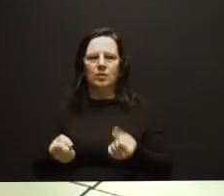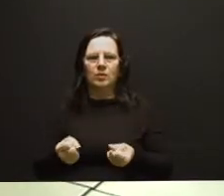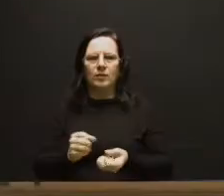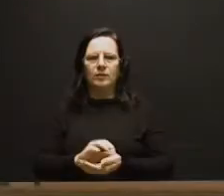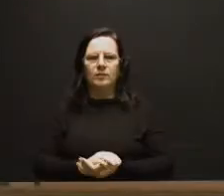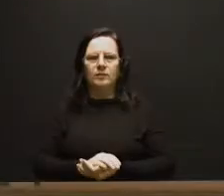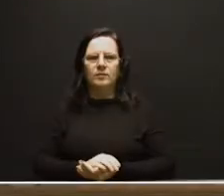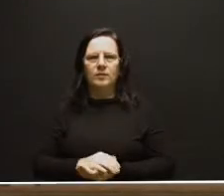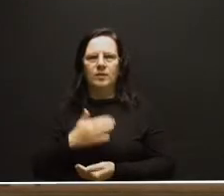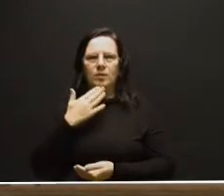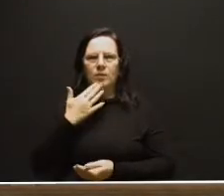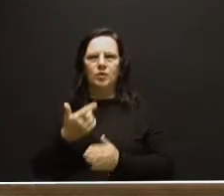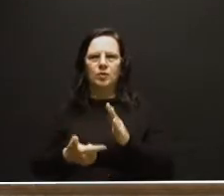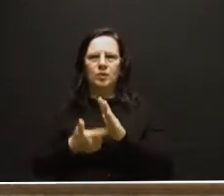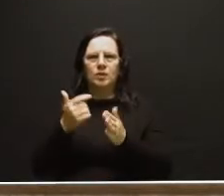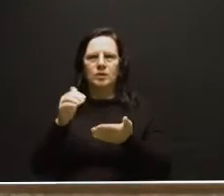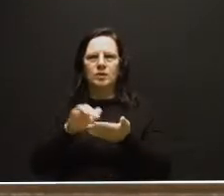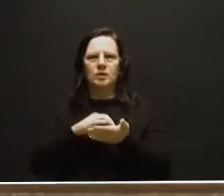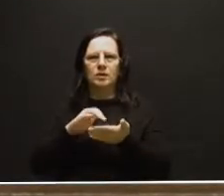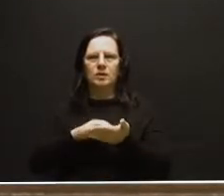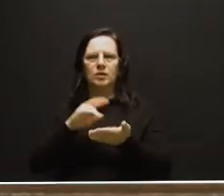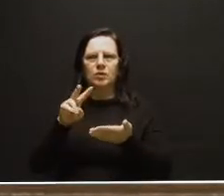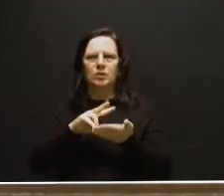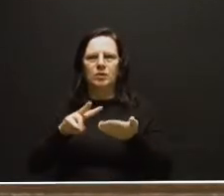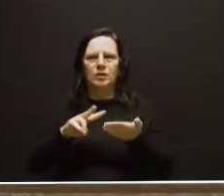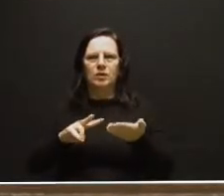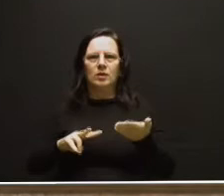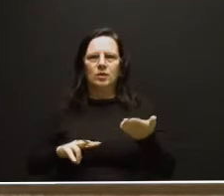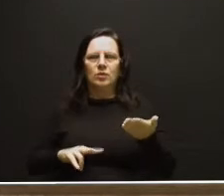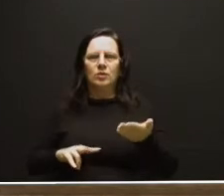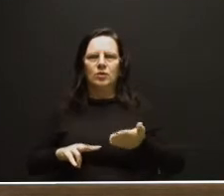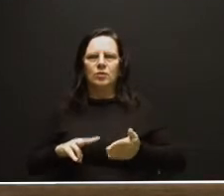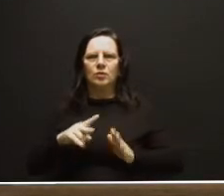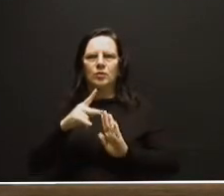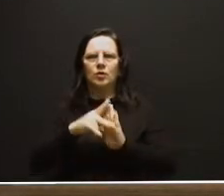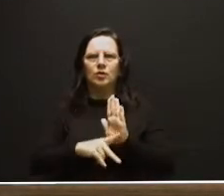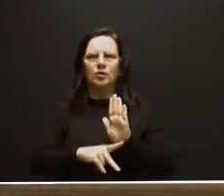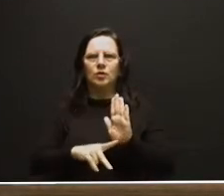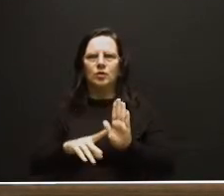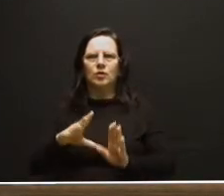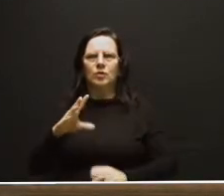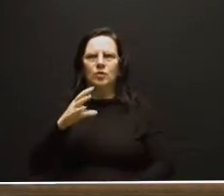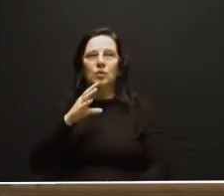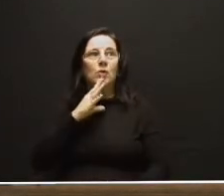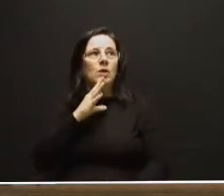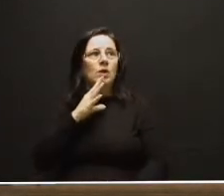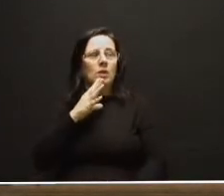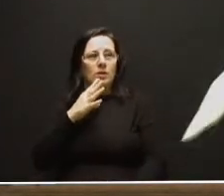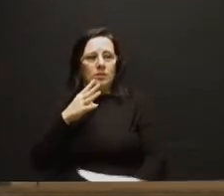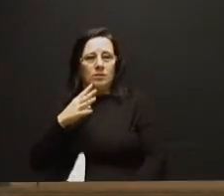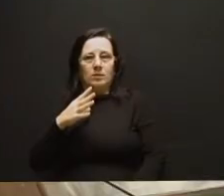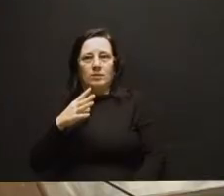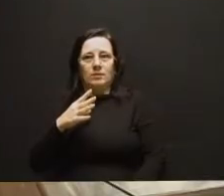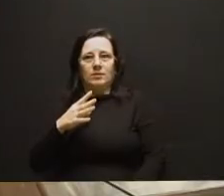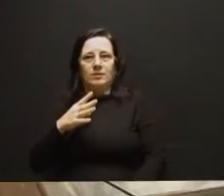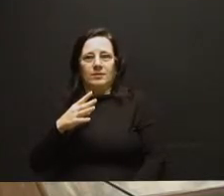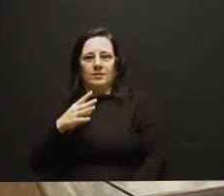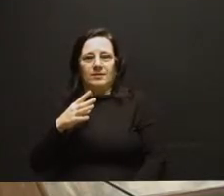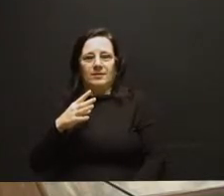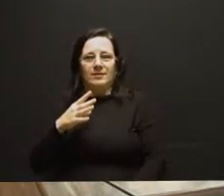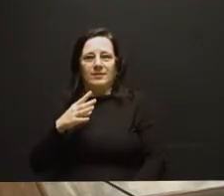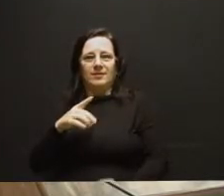aprovado solicito ao primeiro secretário que proceda à leitura do projeto de lei conforme deliberação do plenário